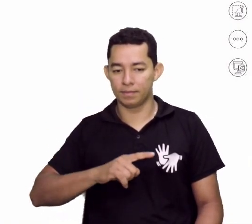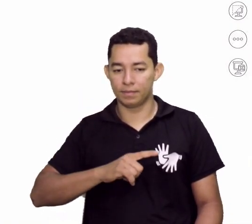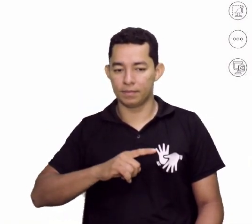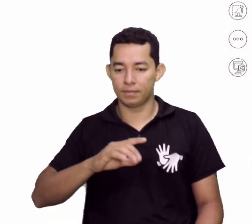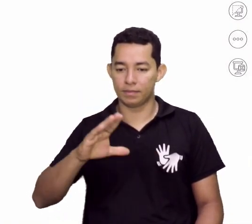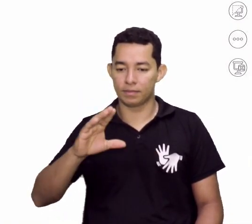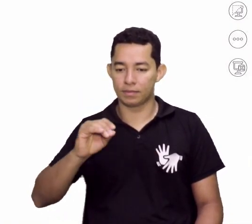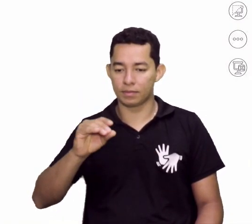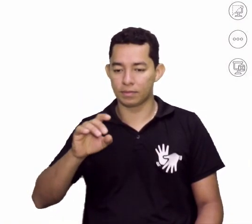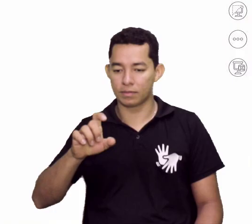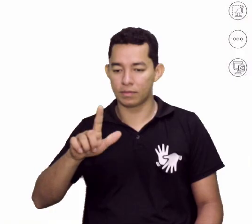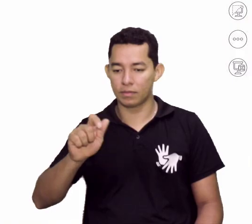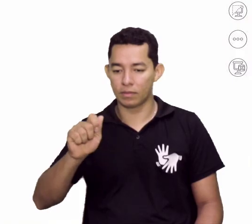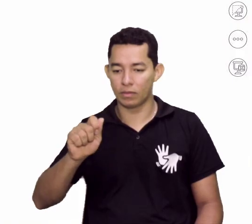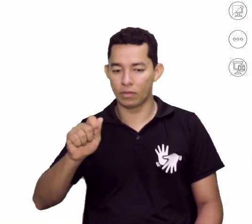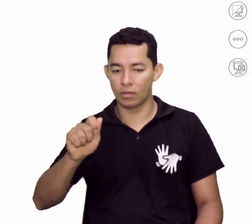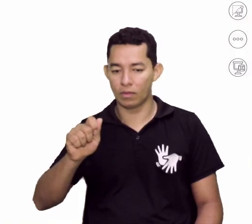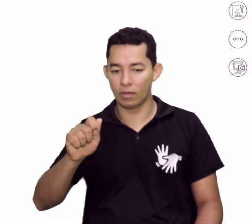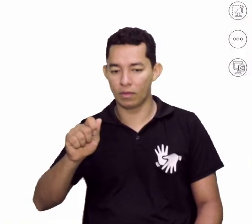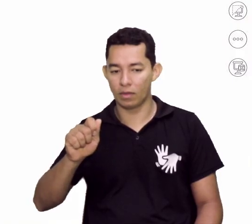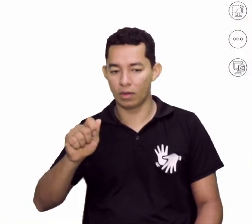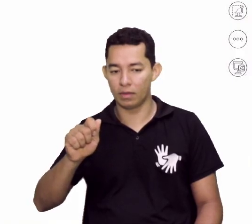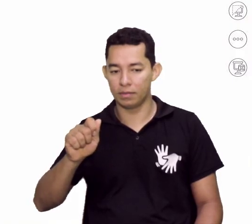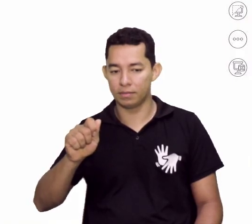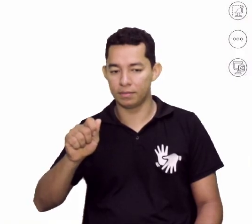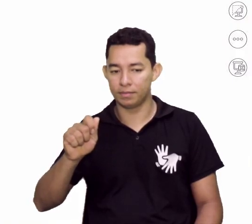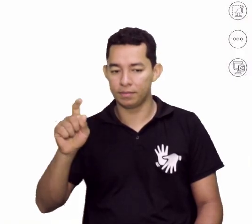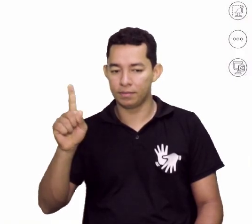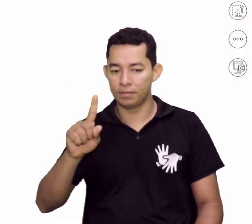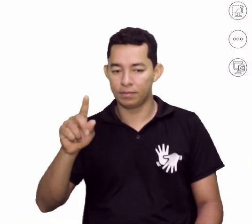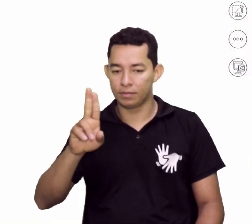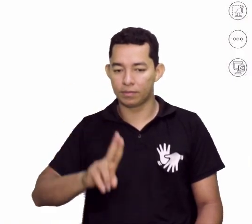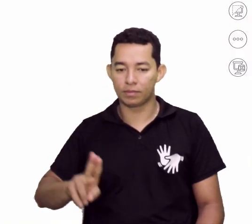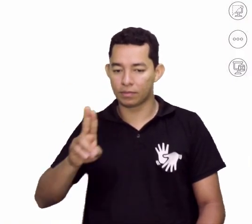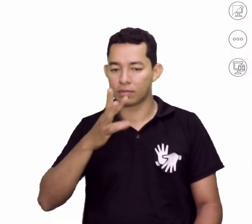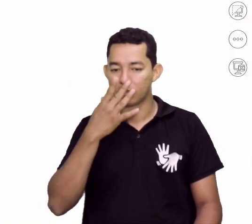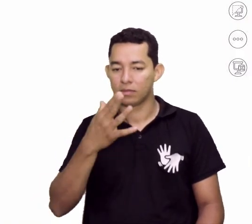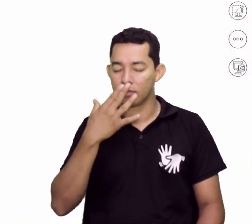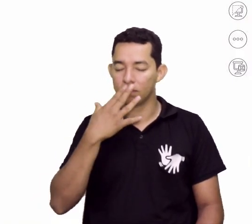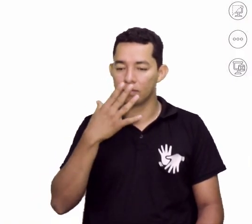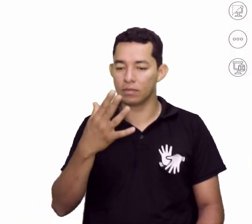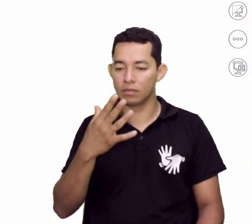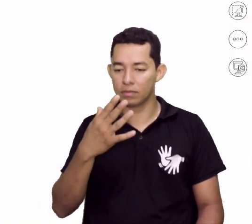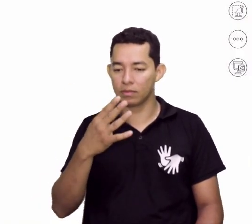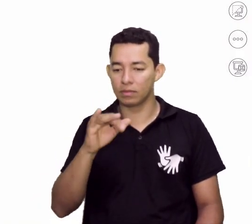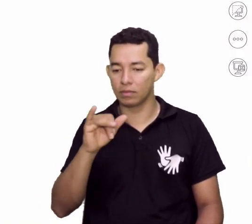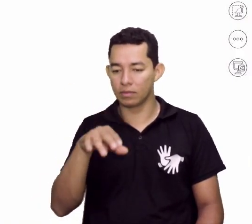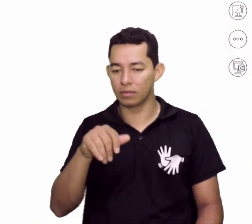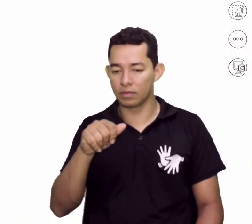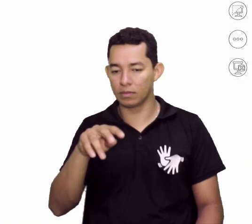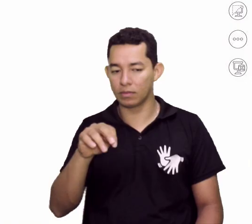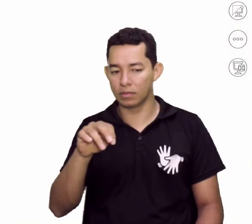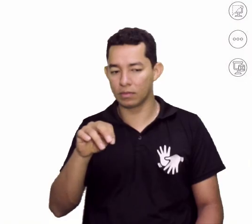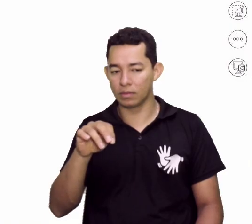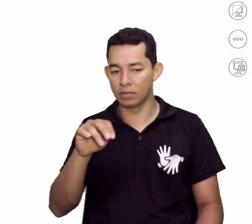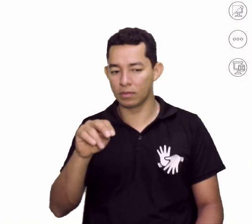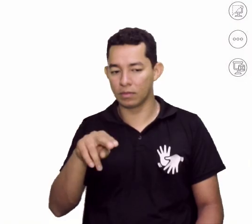Darin, né? Matisse e Darin não usavam cores para imitar a natureza. Olha aí